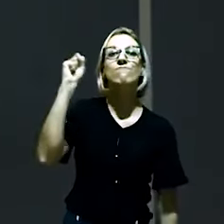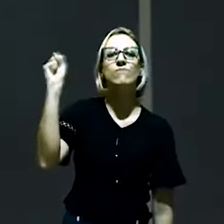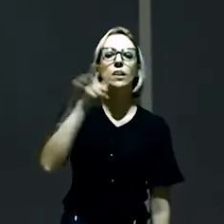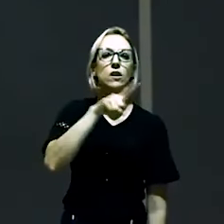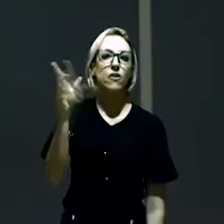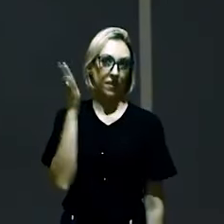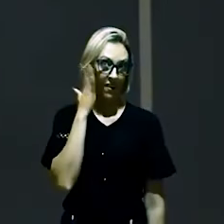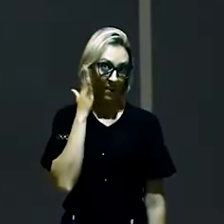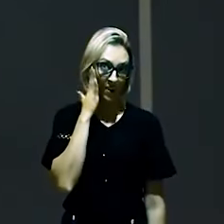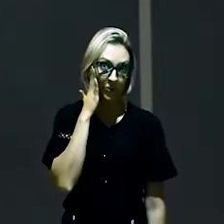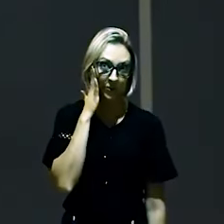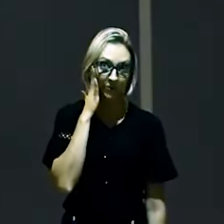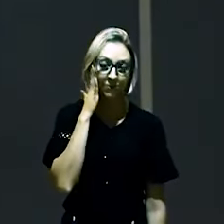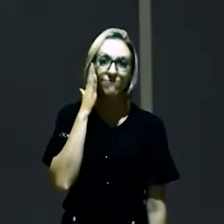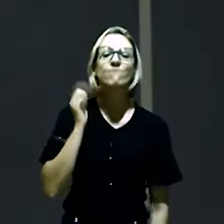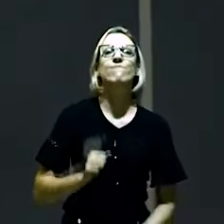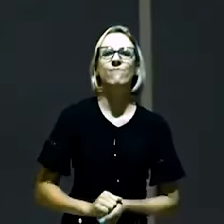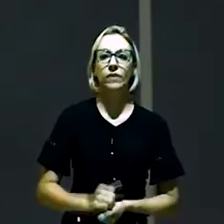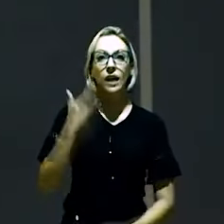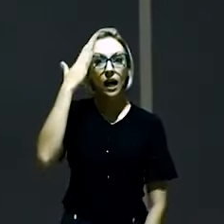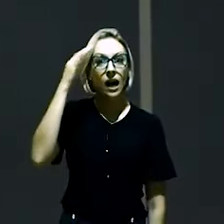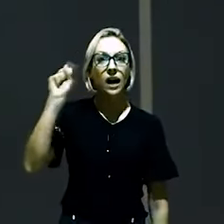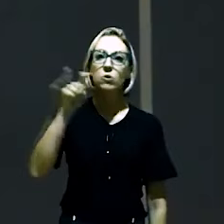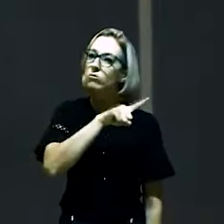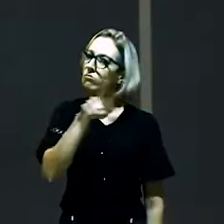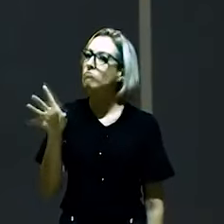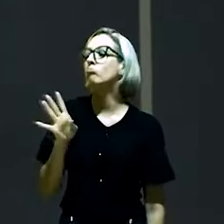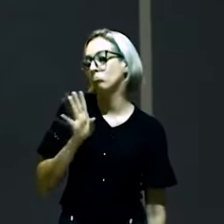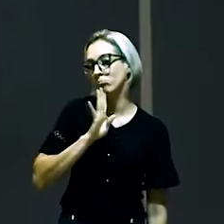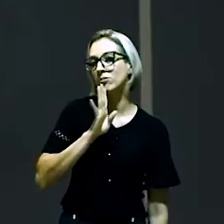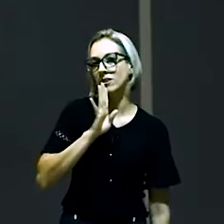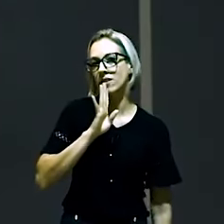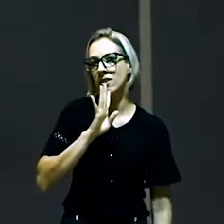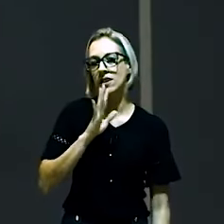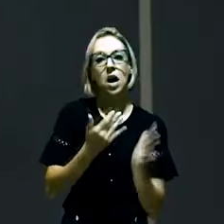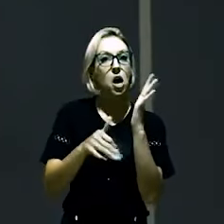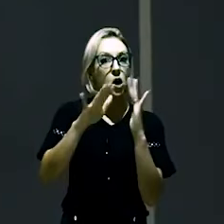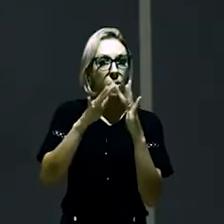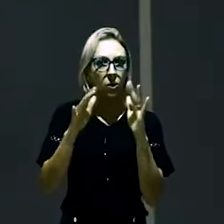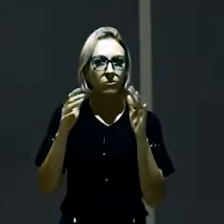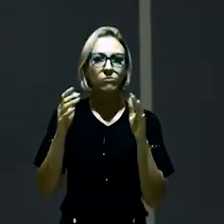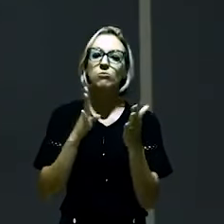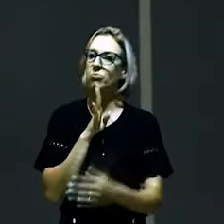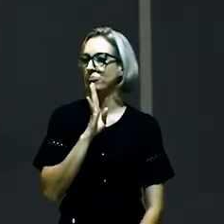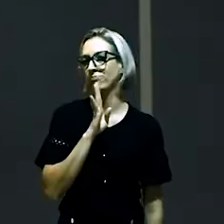Salomão que é conhecido por muitos, não vou dizer todos, mas por muitos,